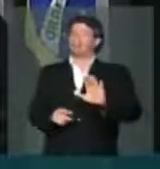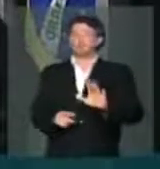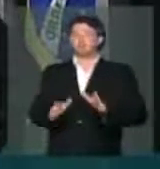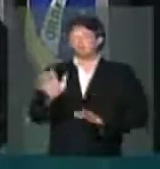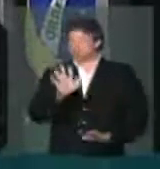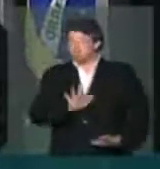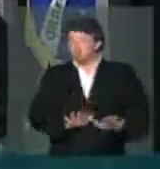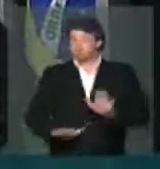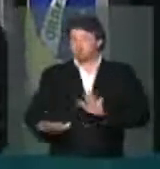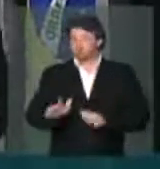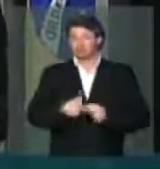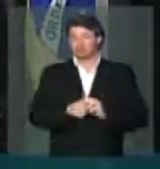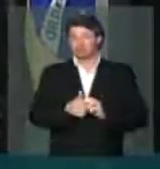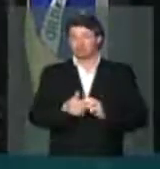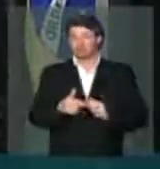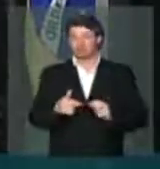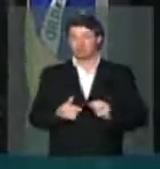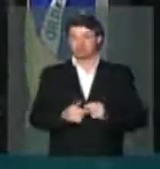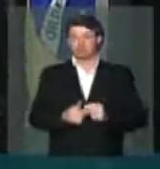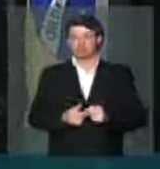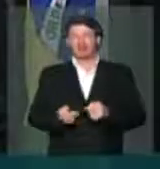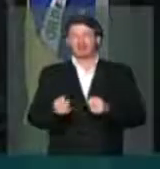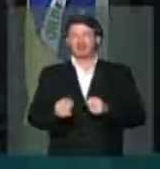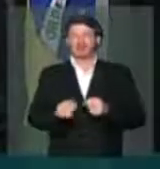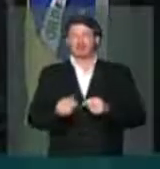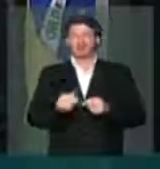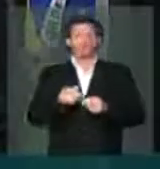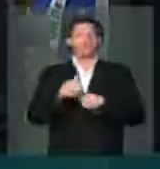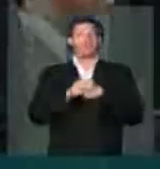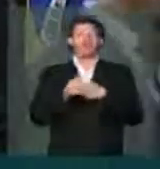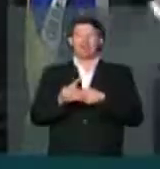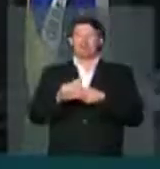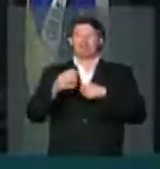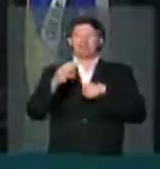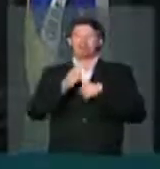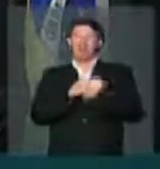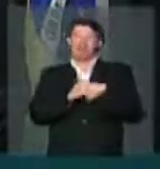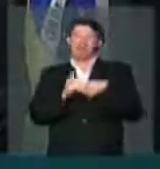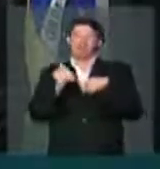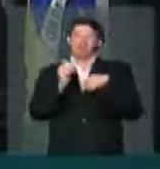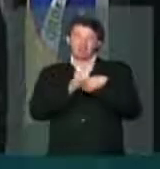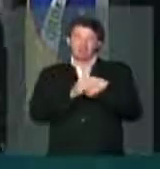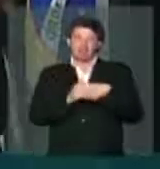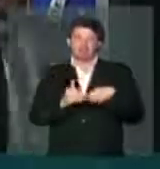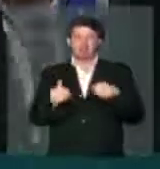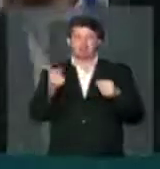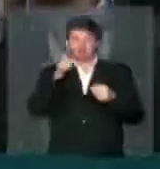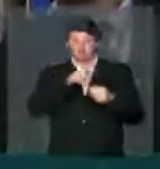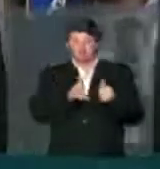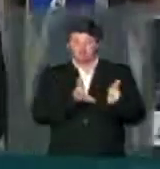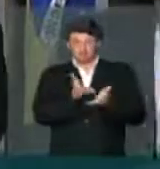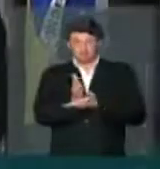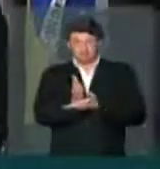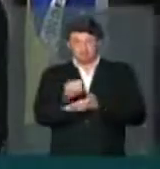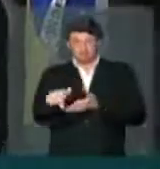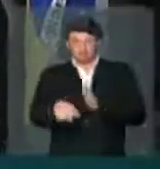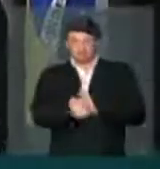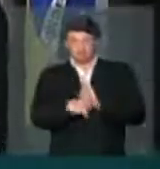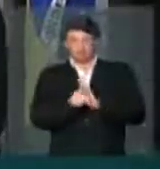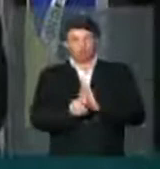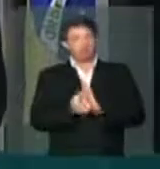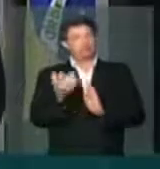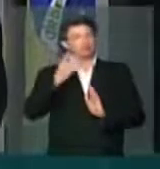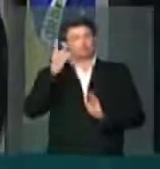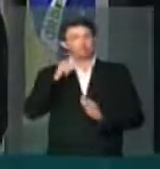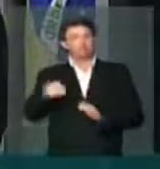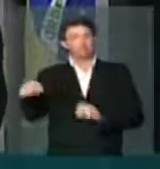cuidado, o canto da sereia para aprovar essas medidas provisórias vai ser usado muitos deputados e deputadas da